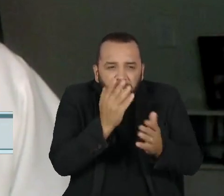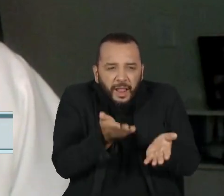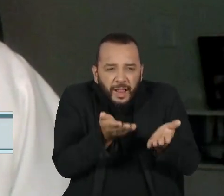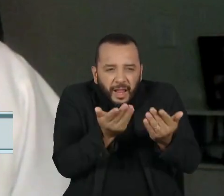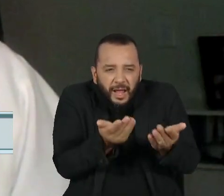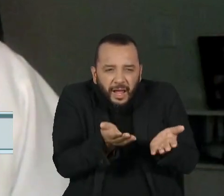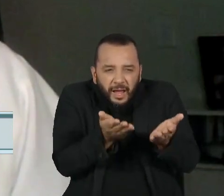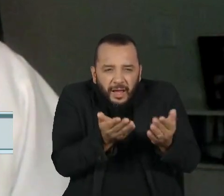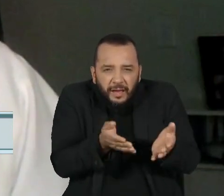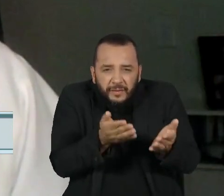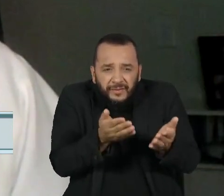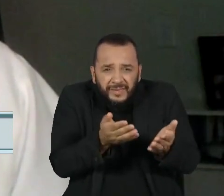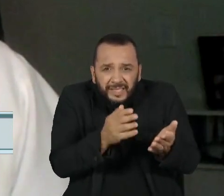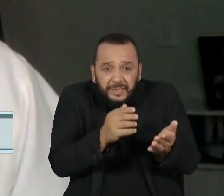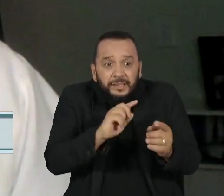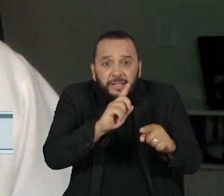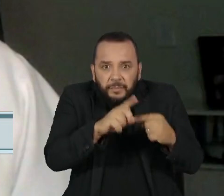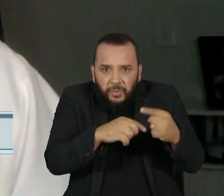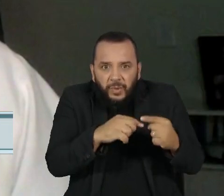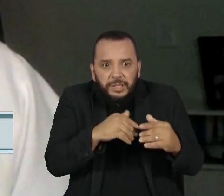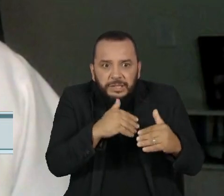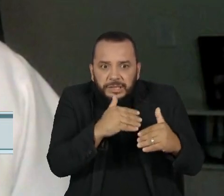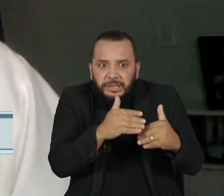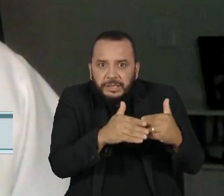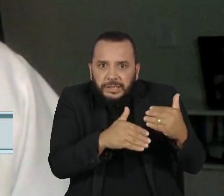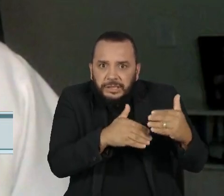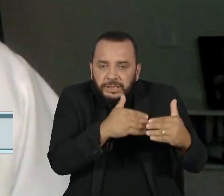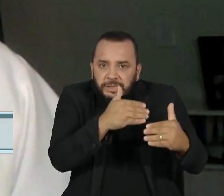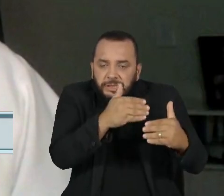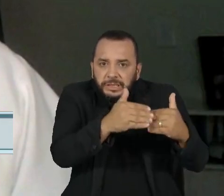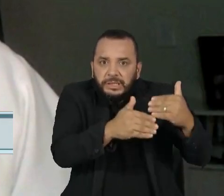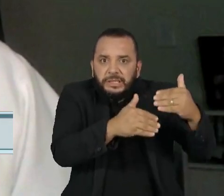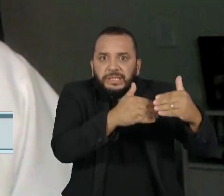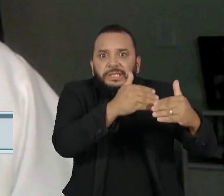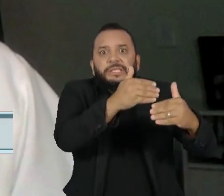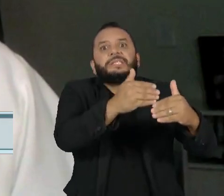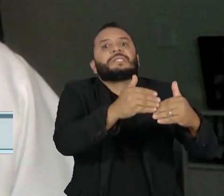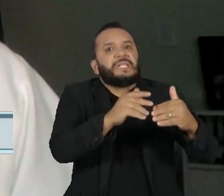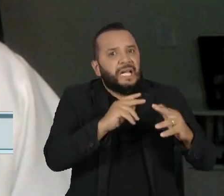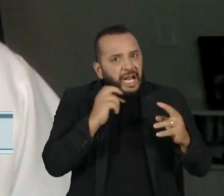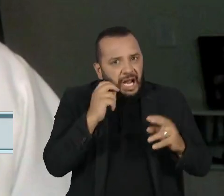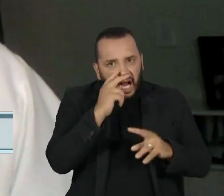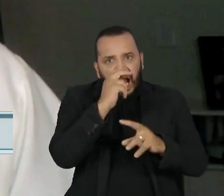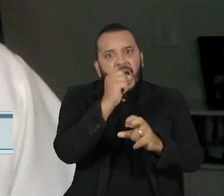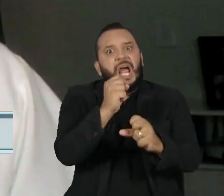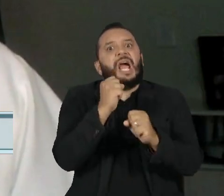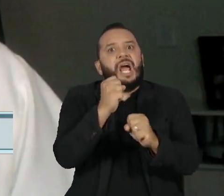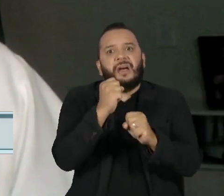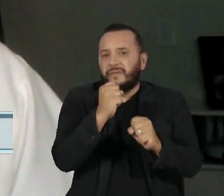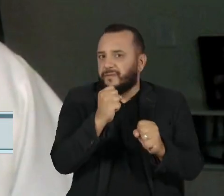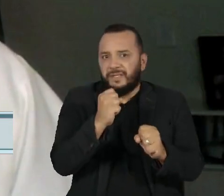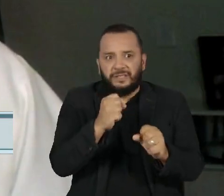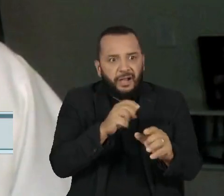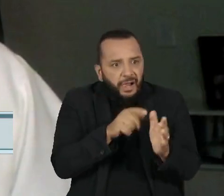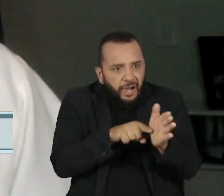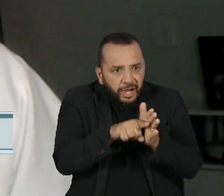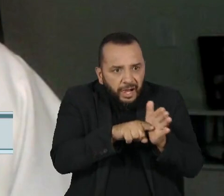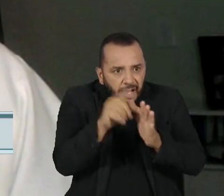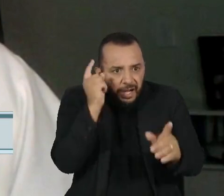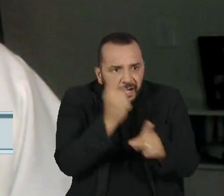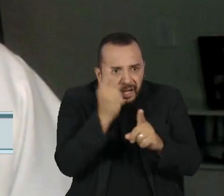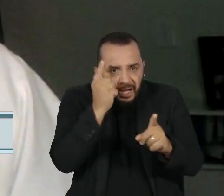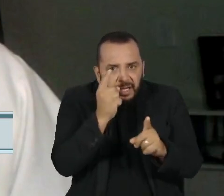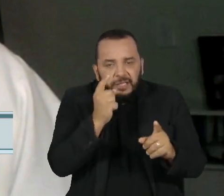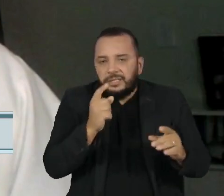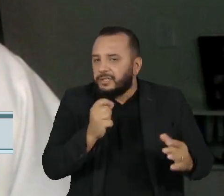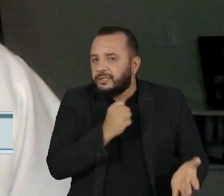sintomas? Primeiro é que o indivíduo ele vai adoecendo progressivamente e vai fazer um diagnóstico tardio, quando a doença